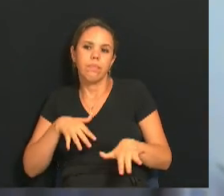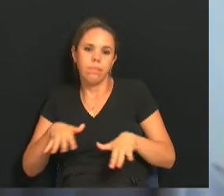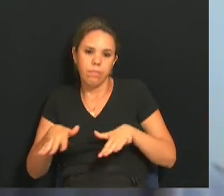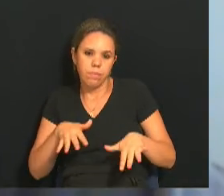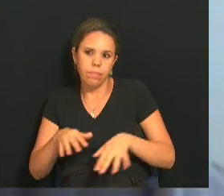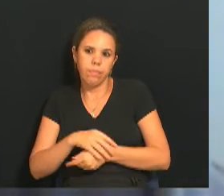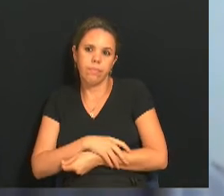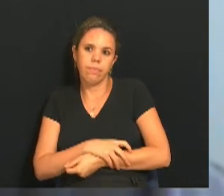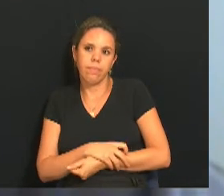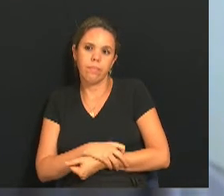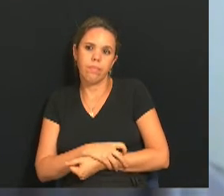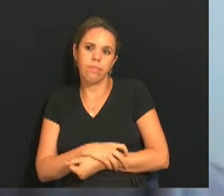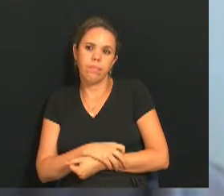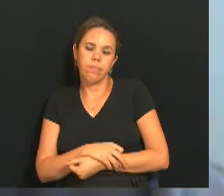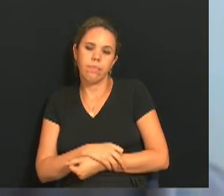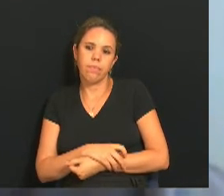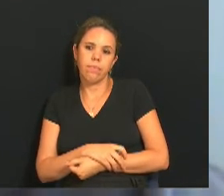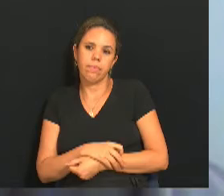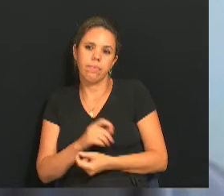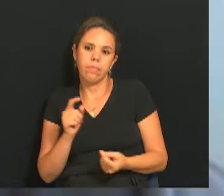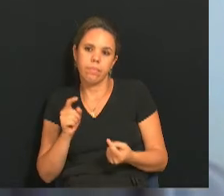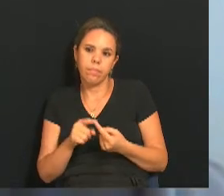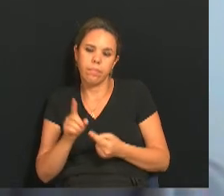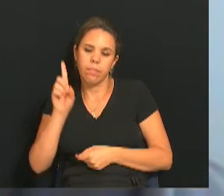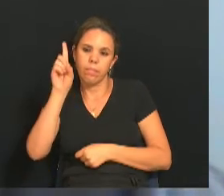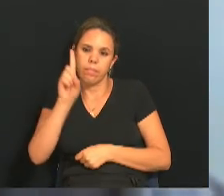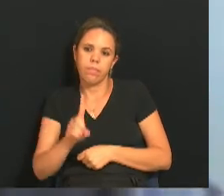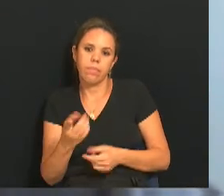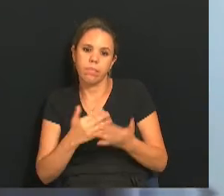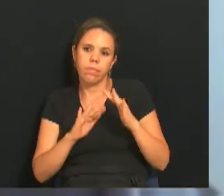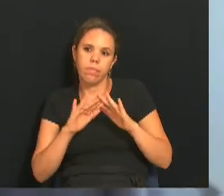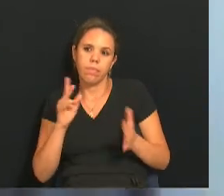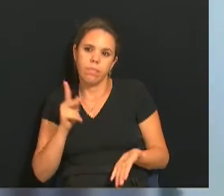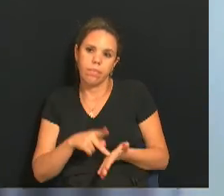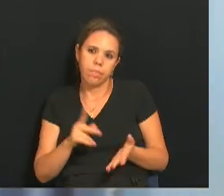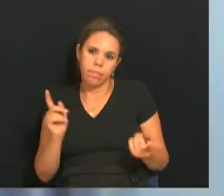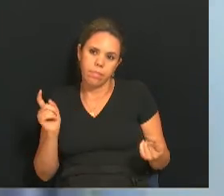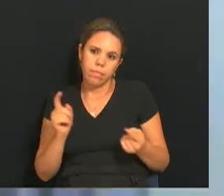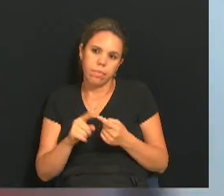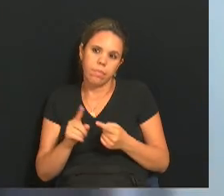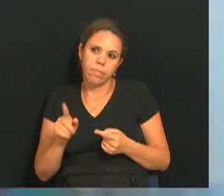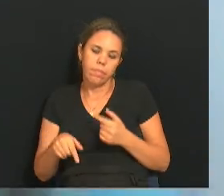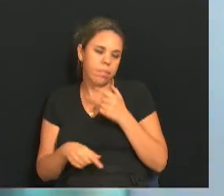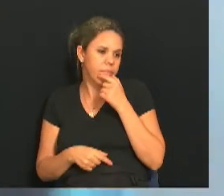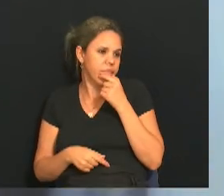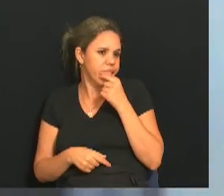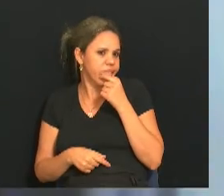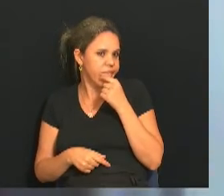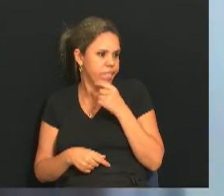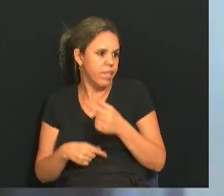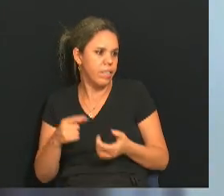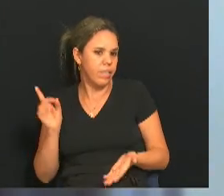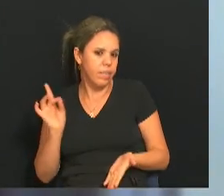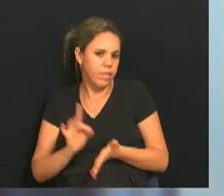de eleição direta de diretor de escola. Na verdade, o objetivo ali, quando a gente reafirma no projeto